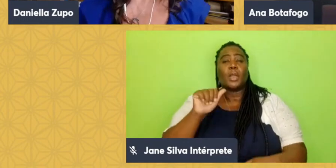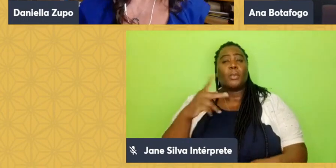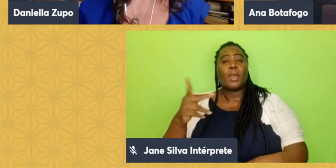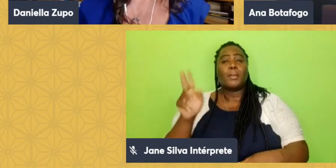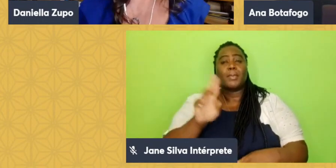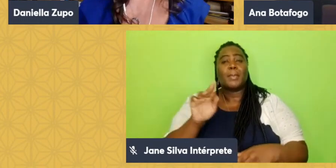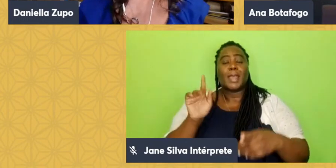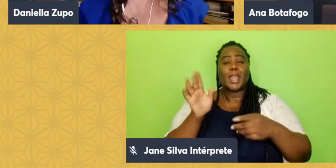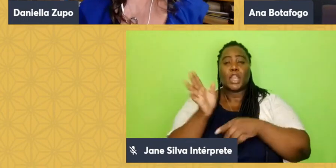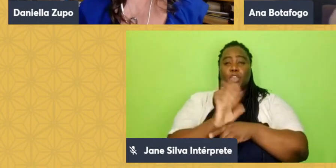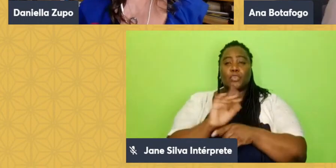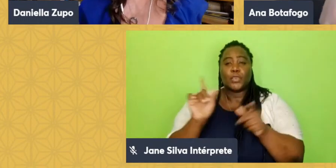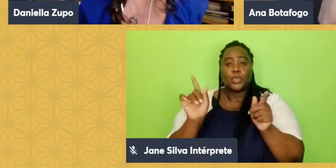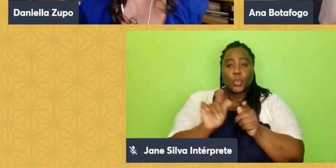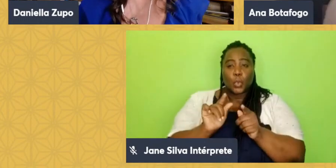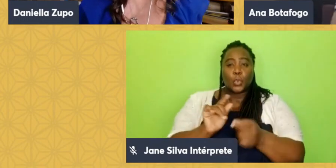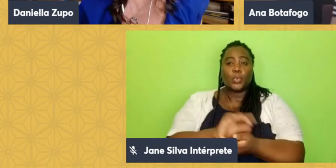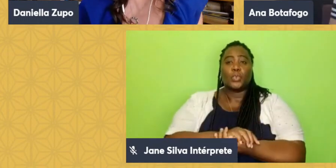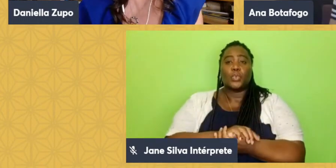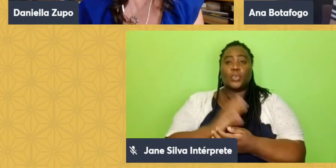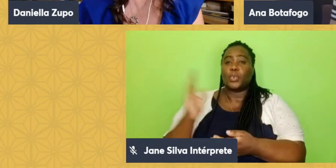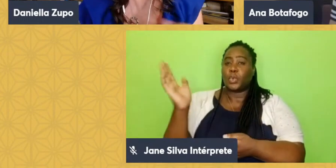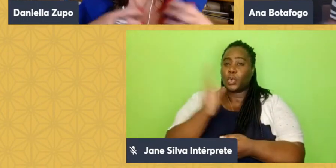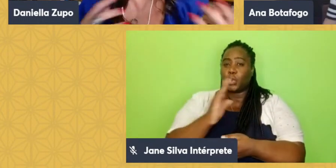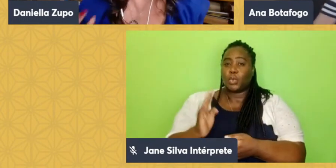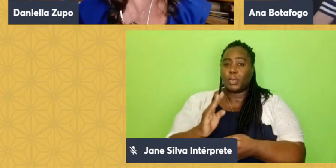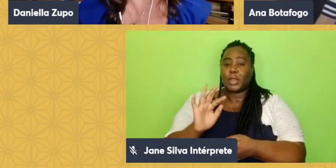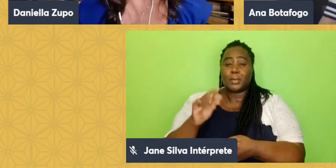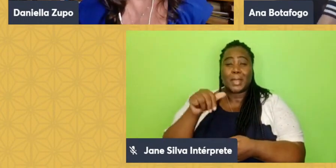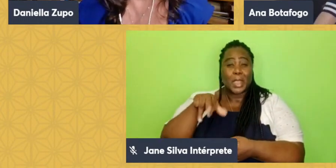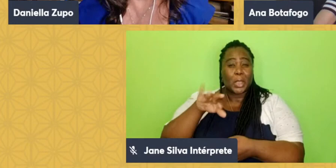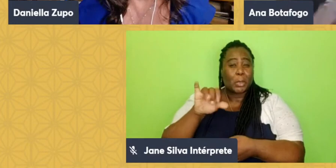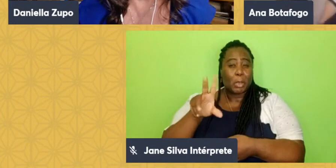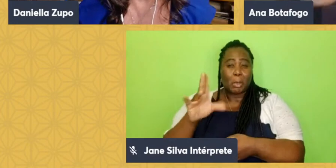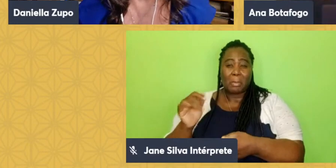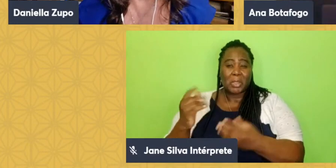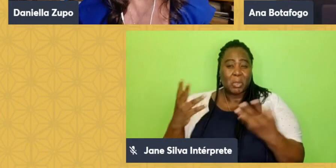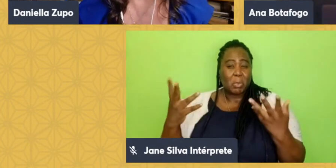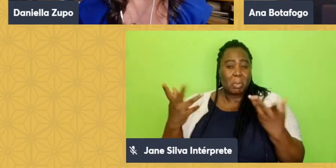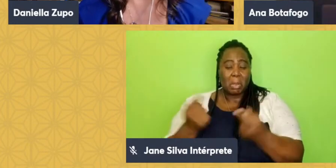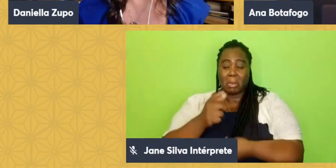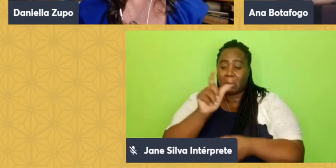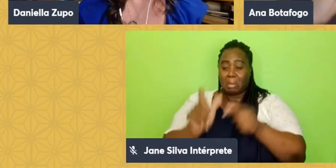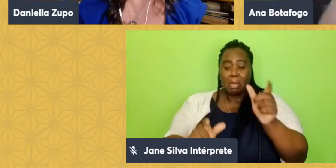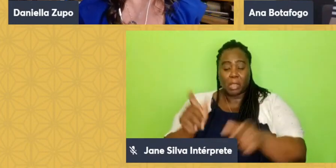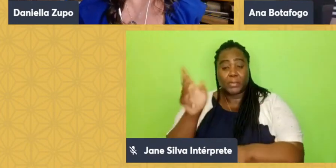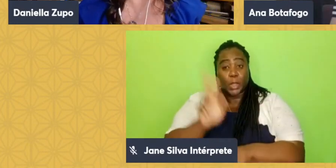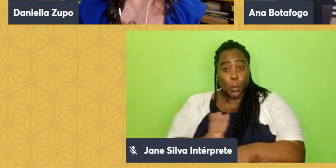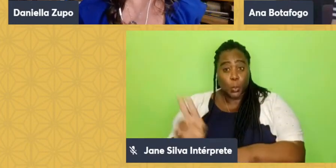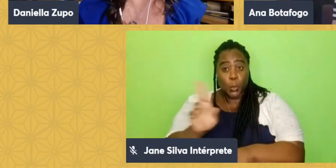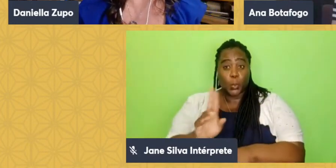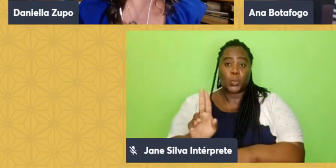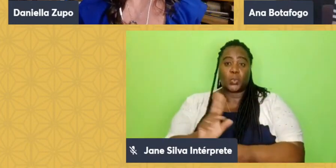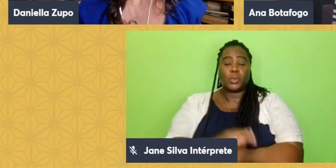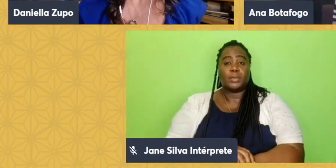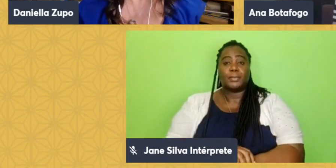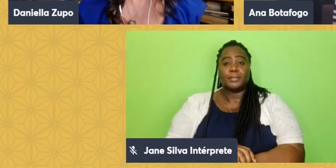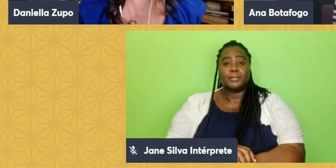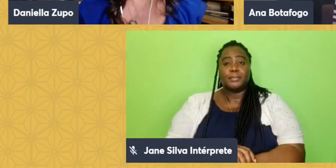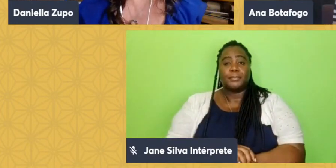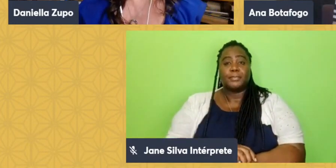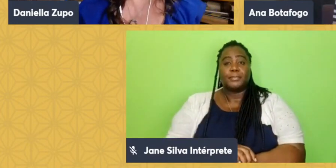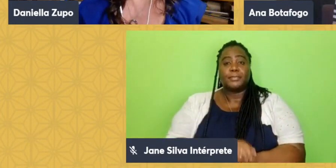curtos é no Brasil são milhões e milhões usuários dessa plataforma é